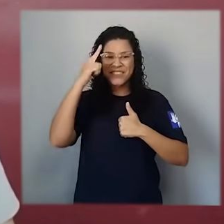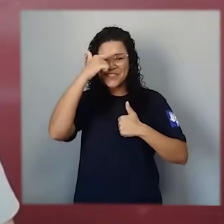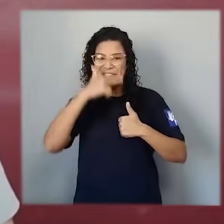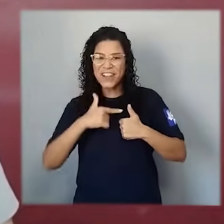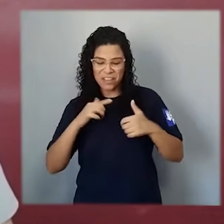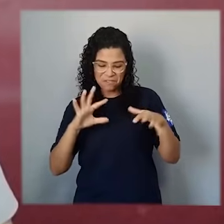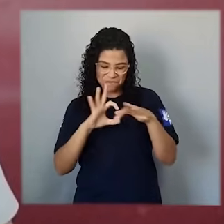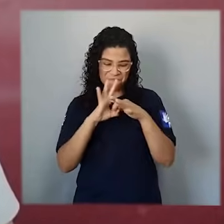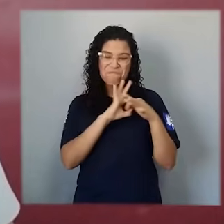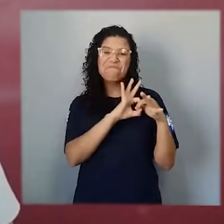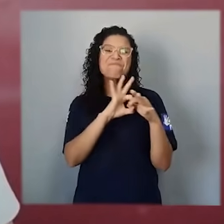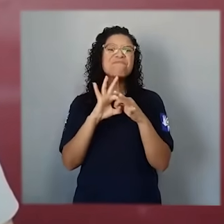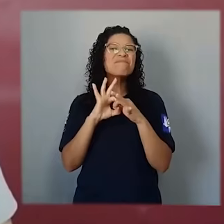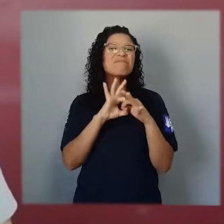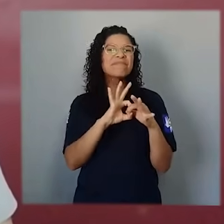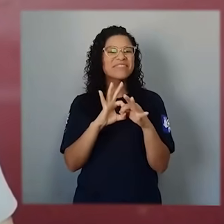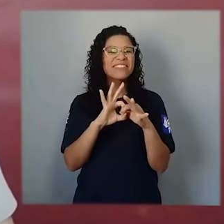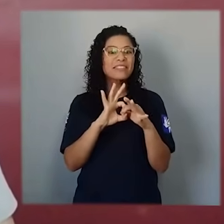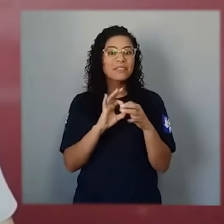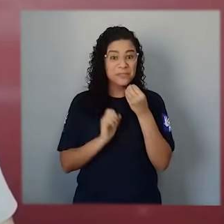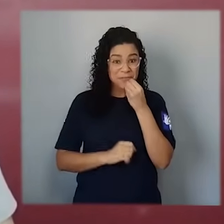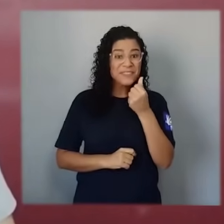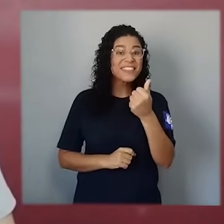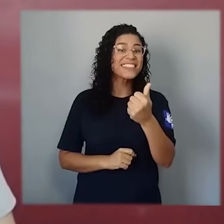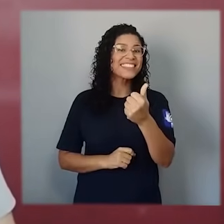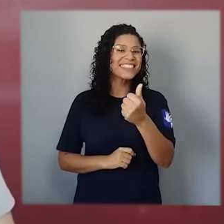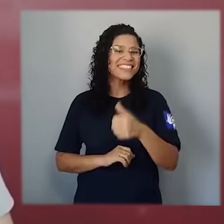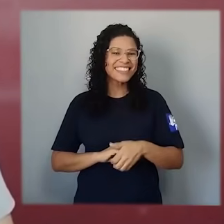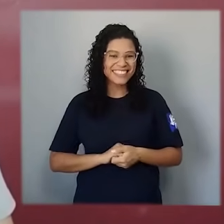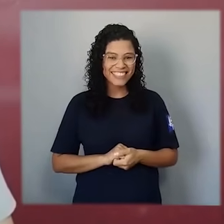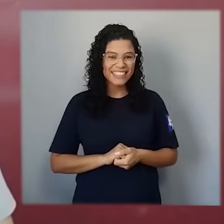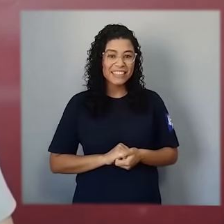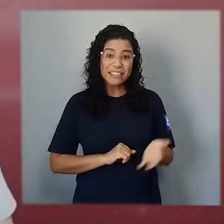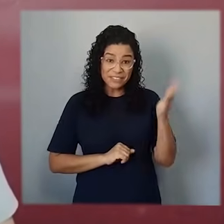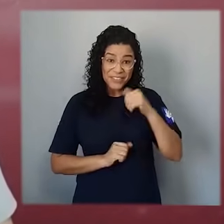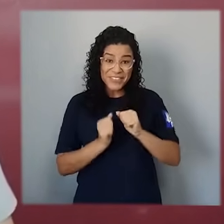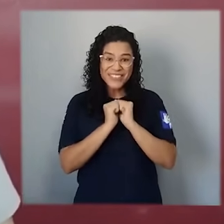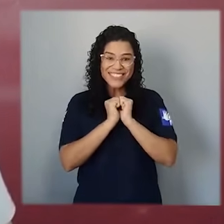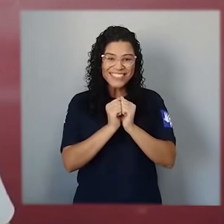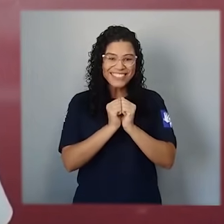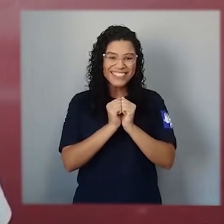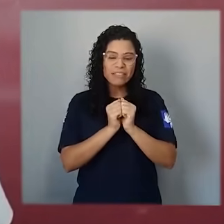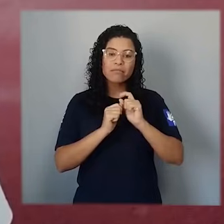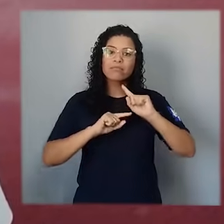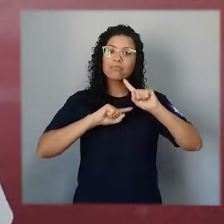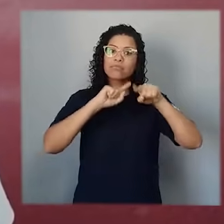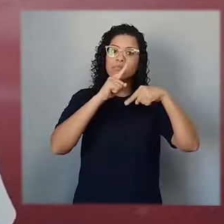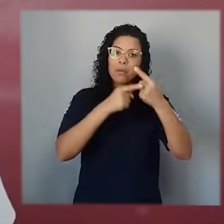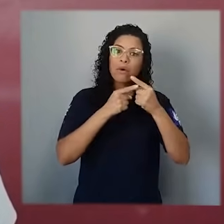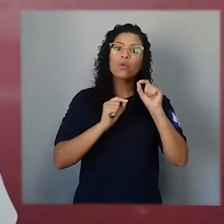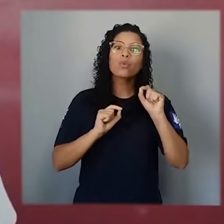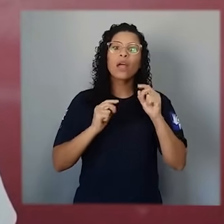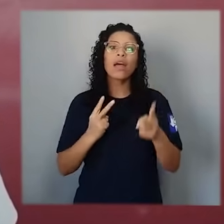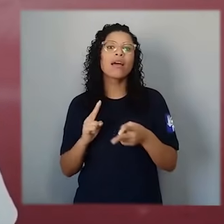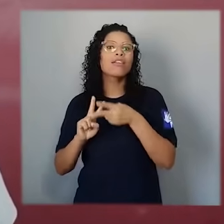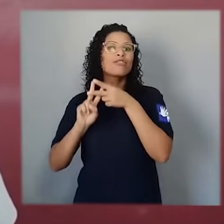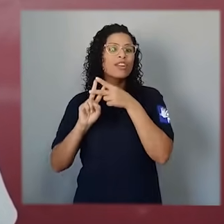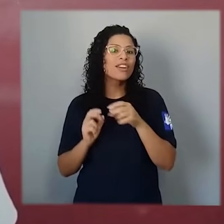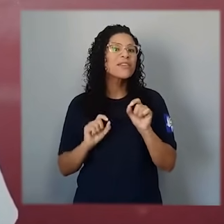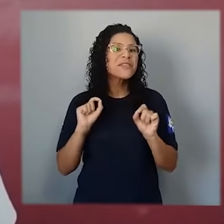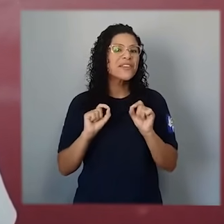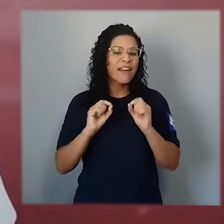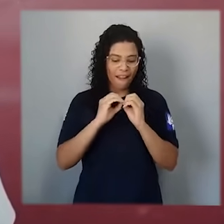medonhamente linda. Tudo bem? Vocês vêm comigo nessa? E depois posta lá,